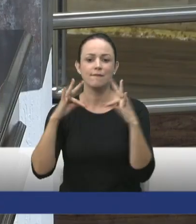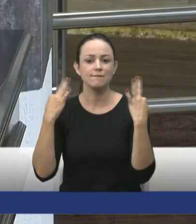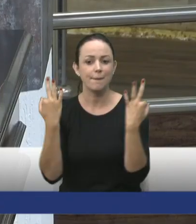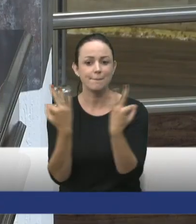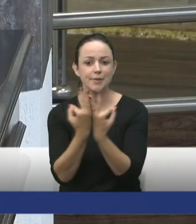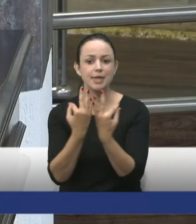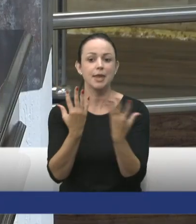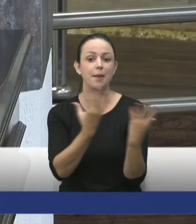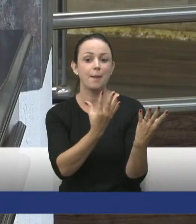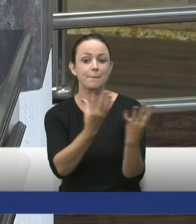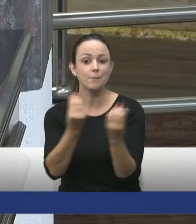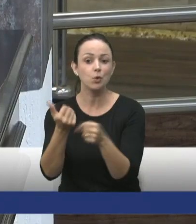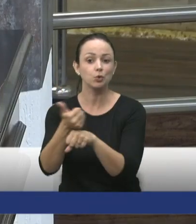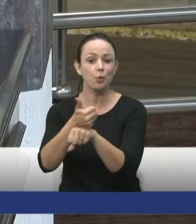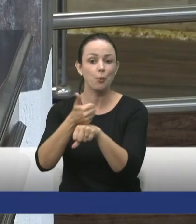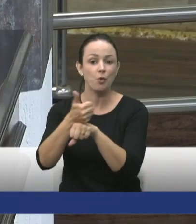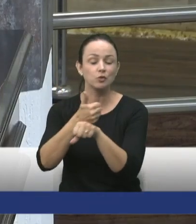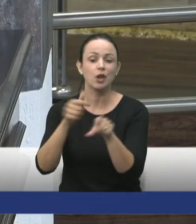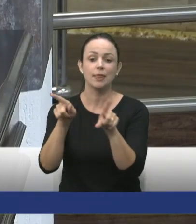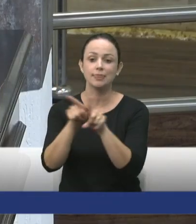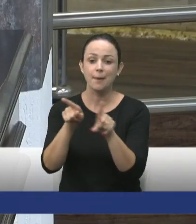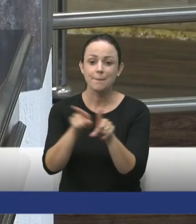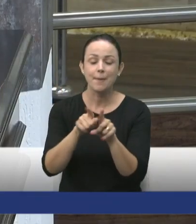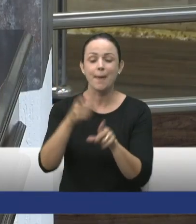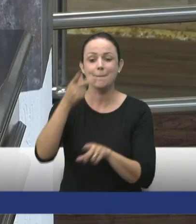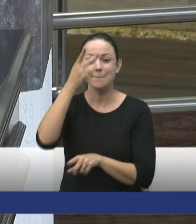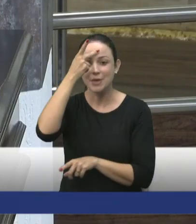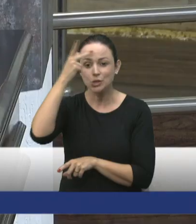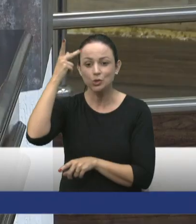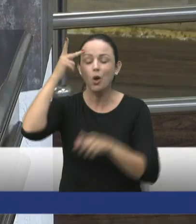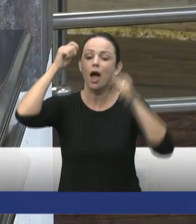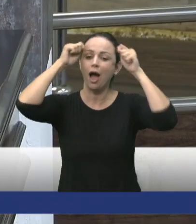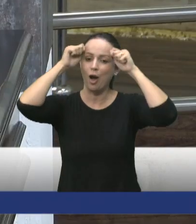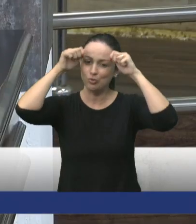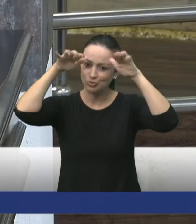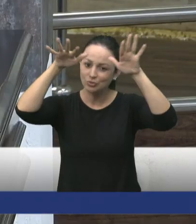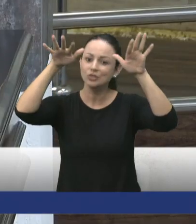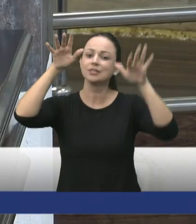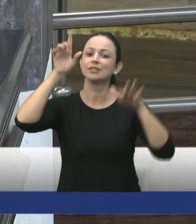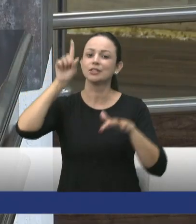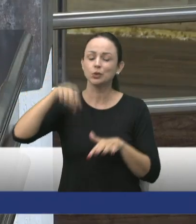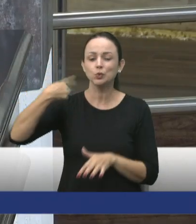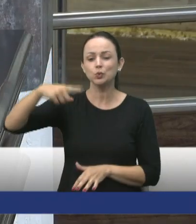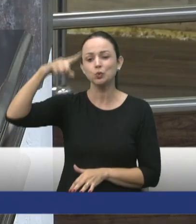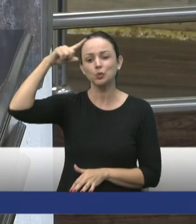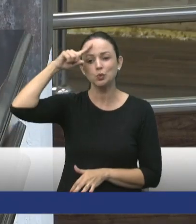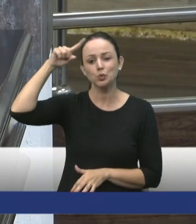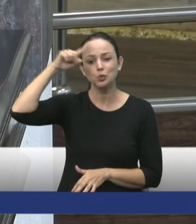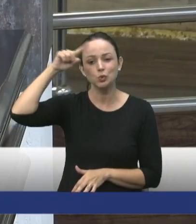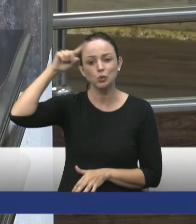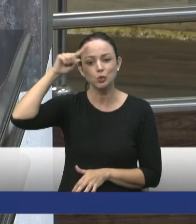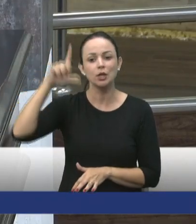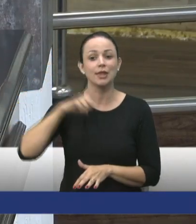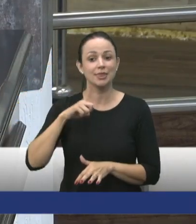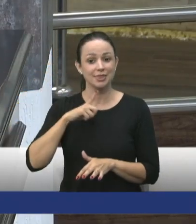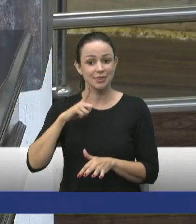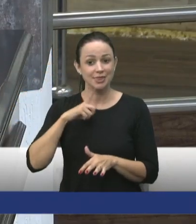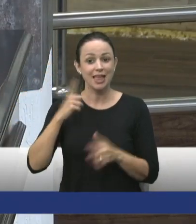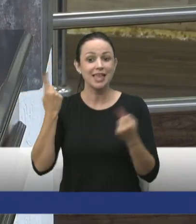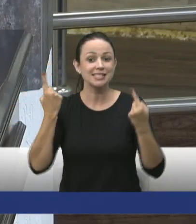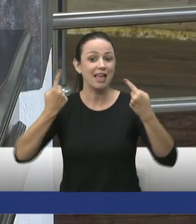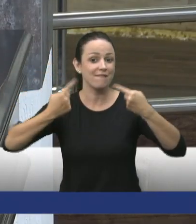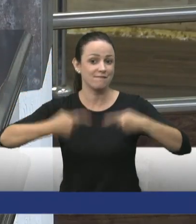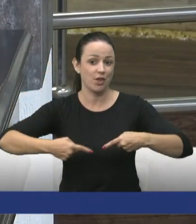e, principalmente, de muitas pessoas com autismo que diariamente enfrentam desafios que